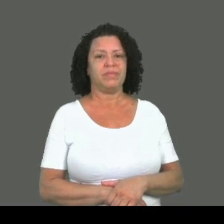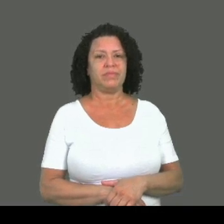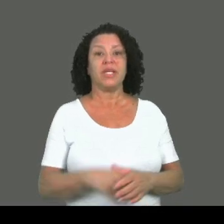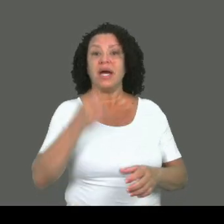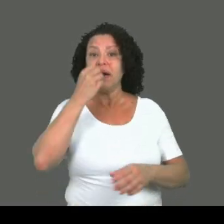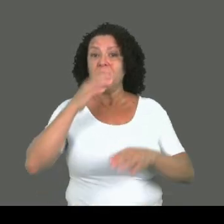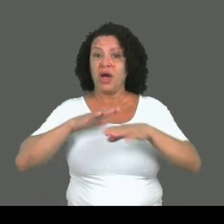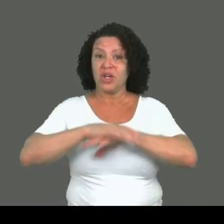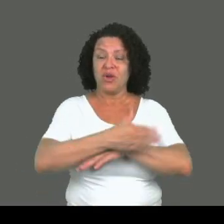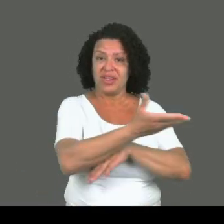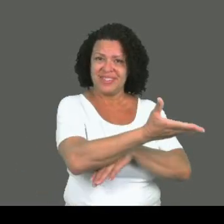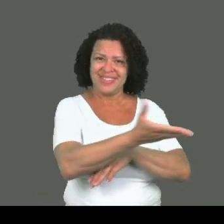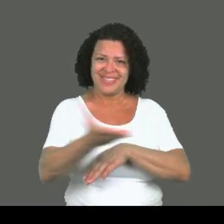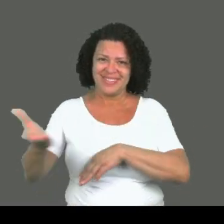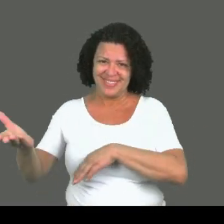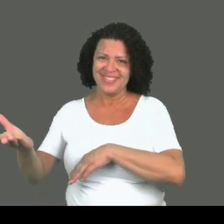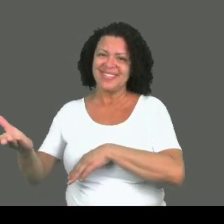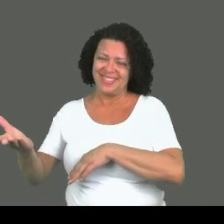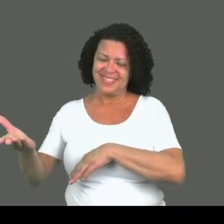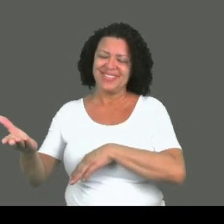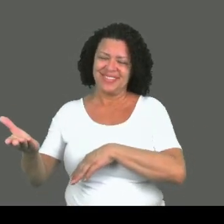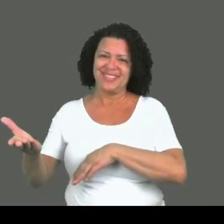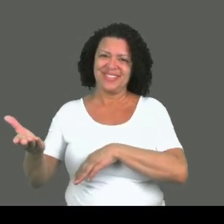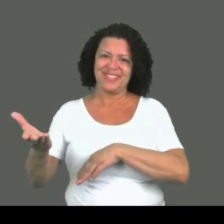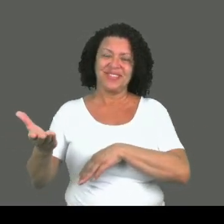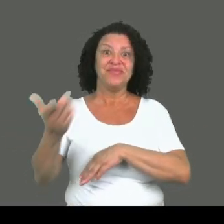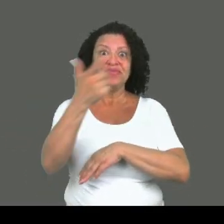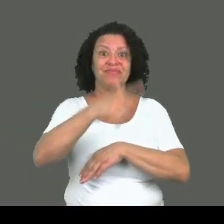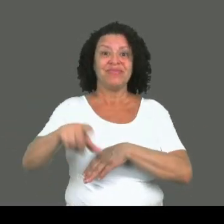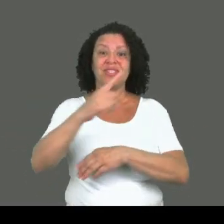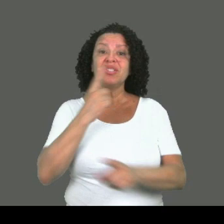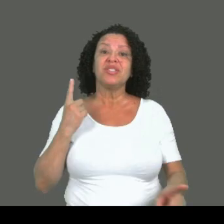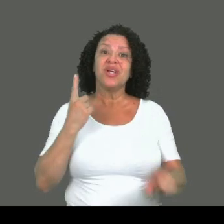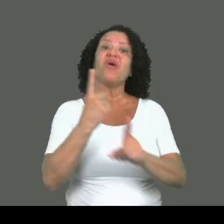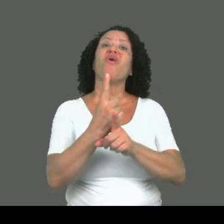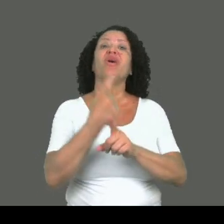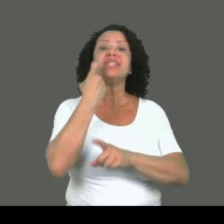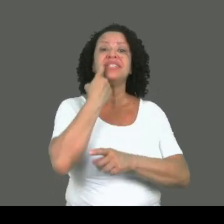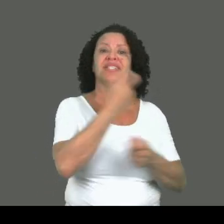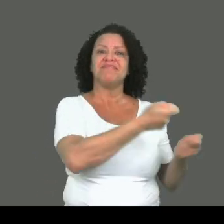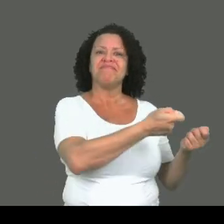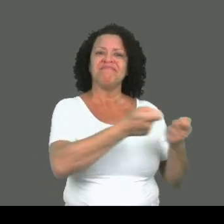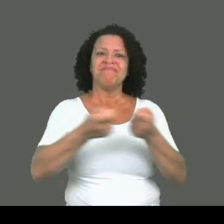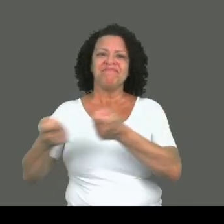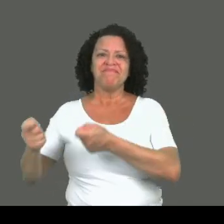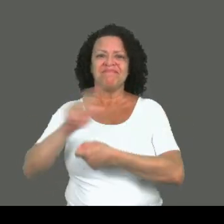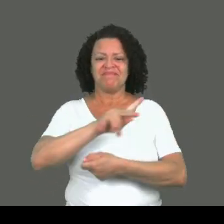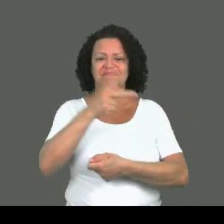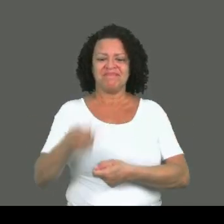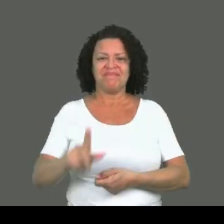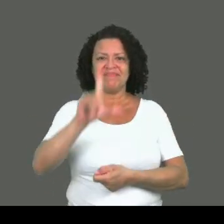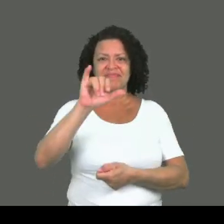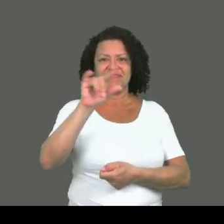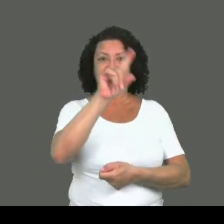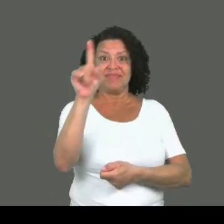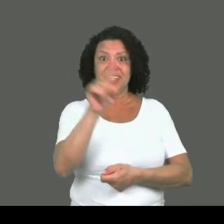Boa noite a todos, sejam todos bem-vindos a mais um encontro de sextas-feiras do Lar Irmã Zarabatana.